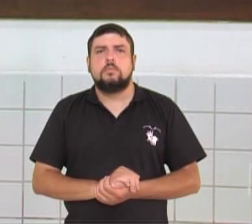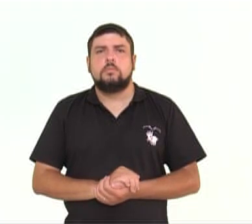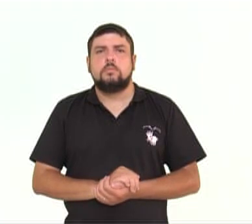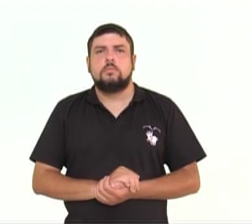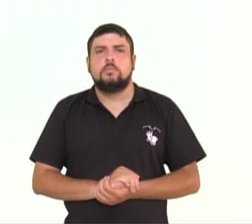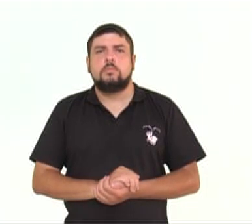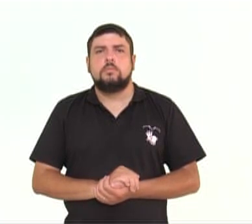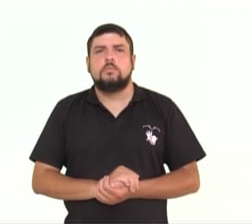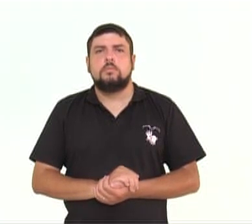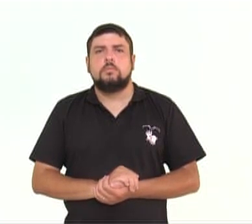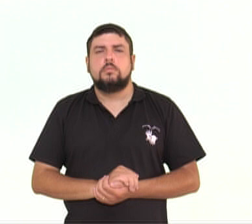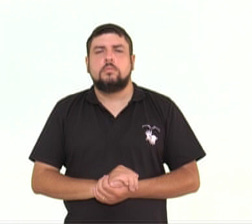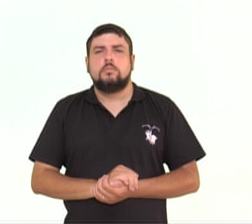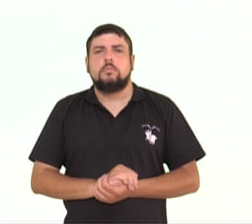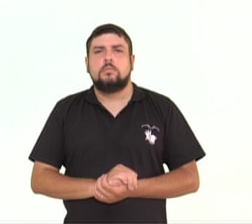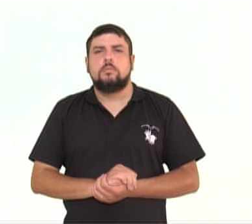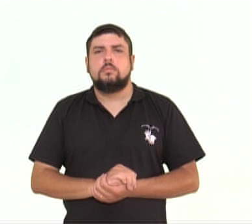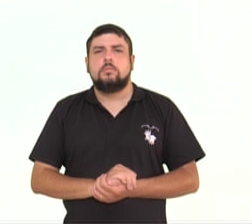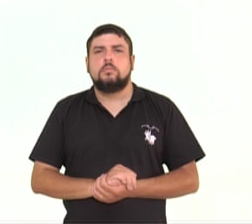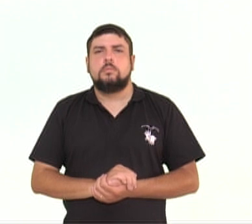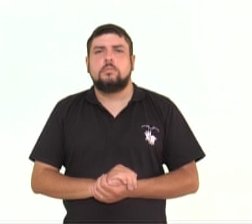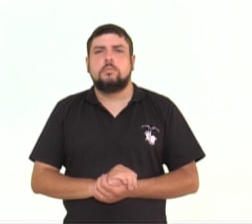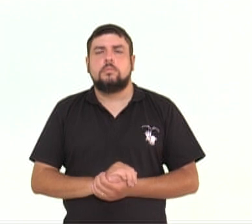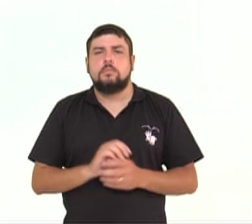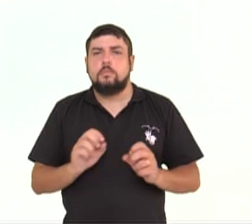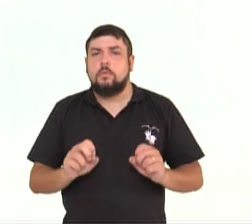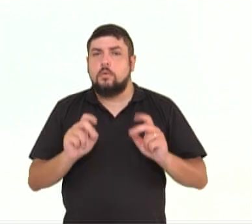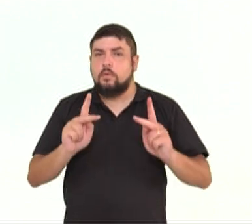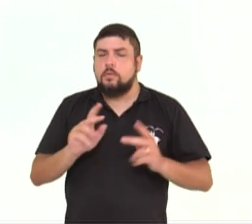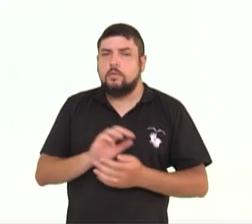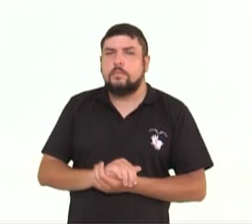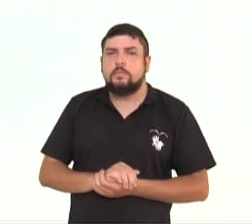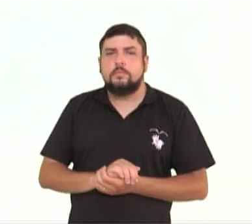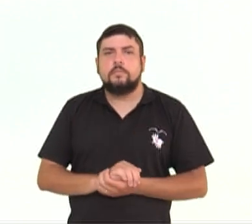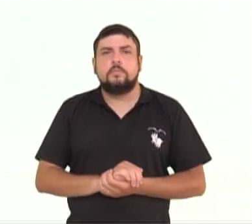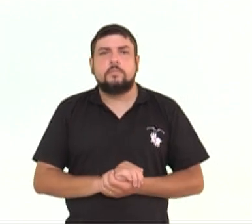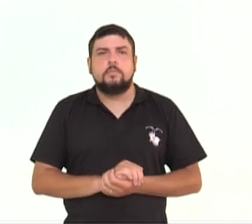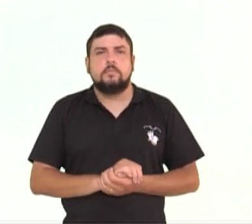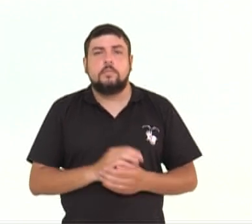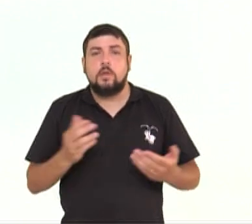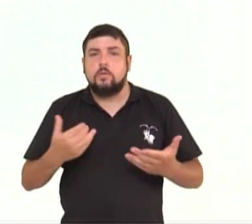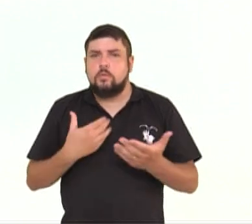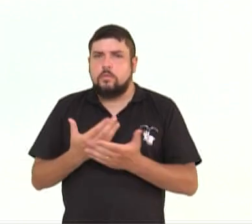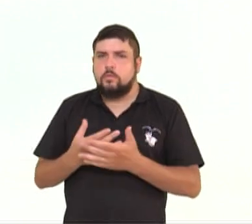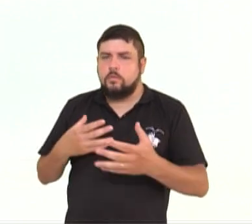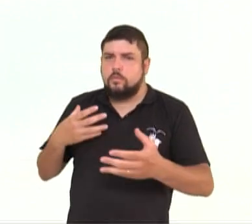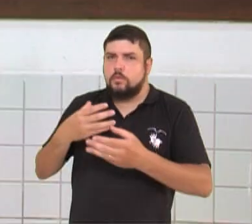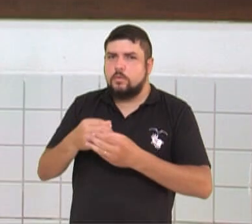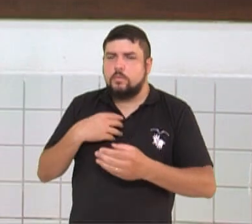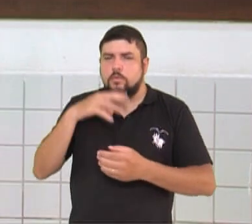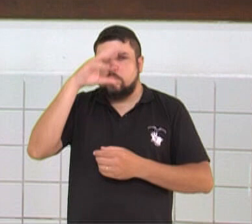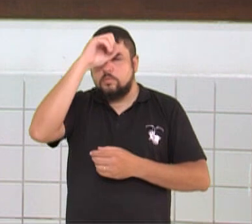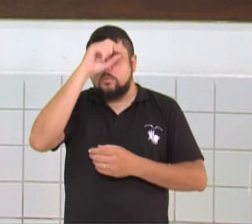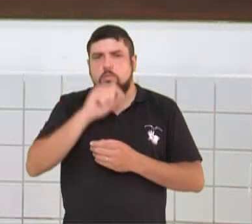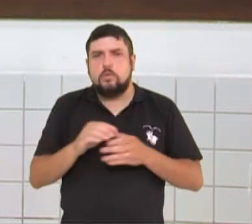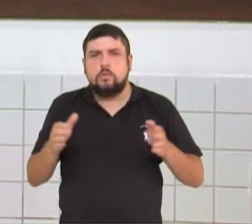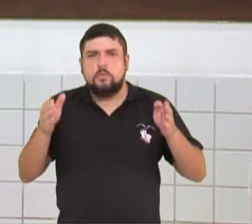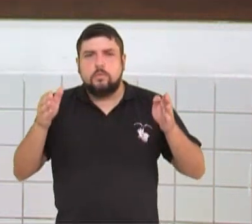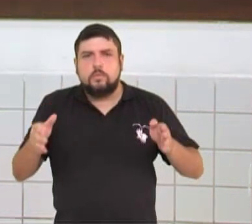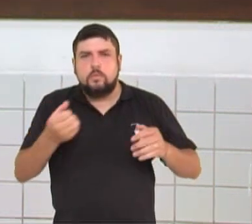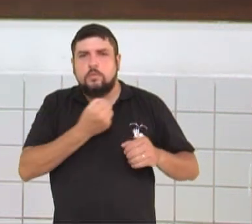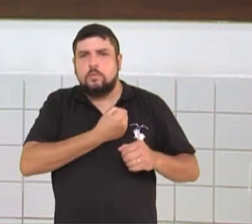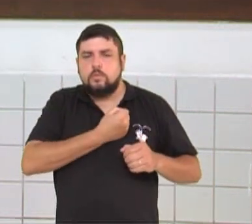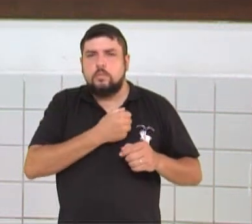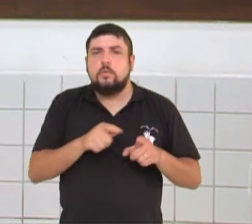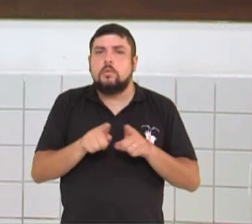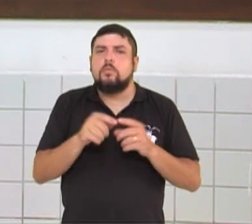depois conferir, verificar, tá tudo lá. Legal? Muito bem. Então, nessa aula nós vimos o quê? Intervalos numéricos e